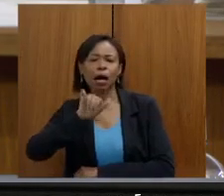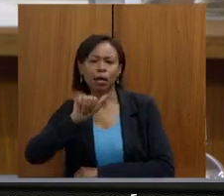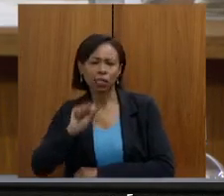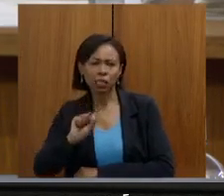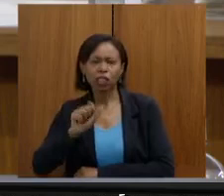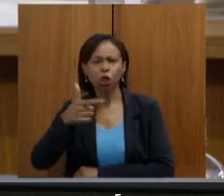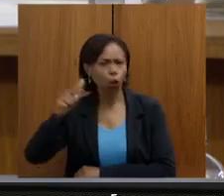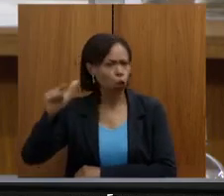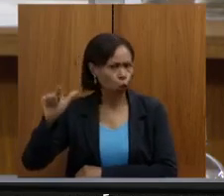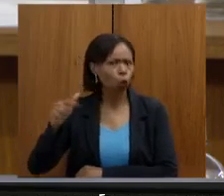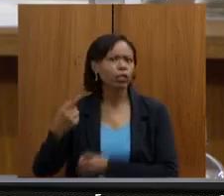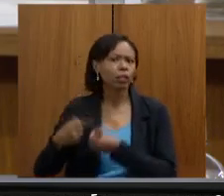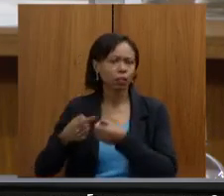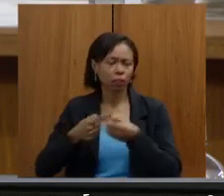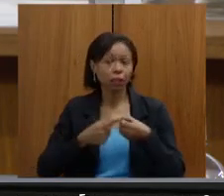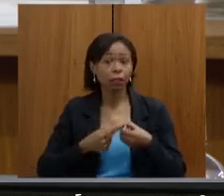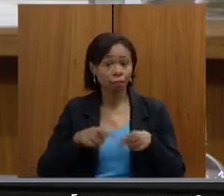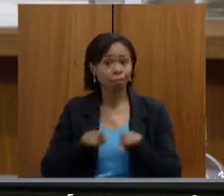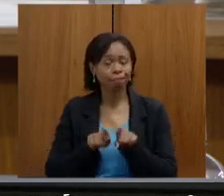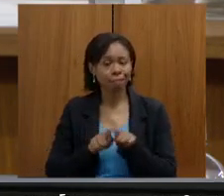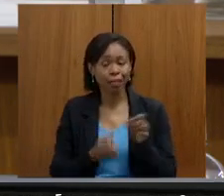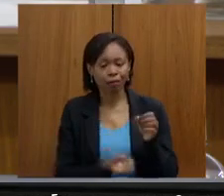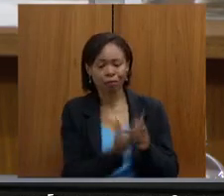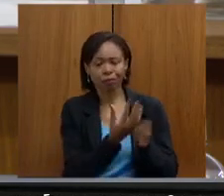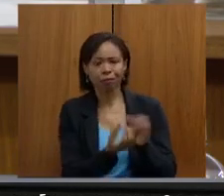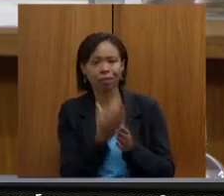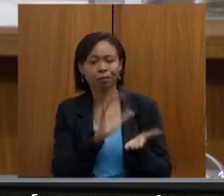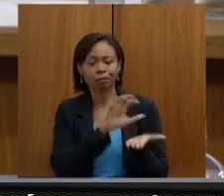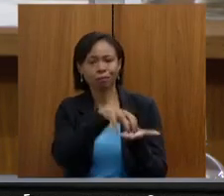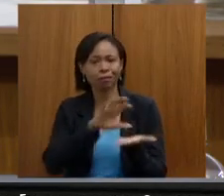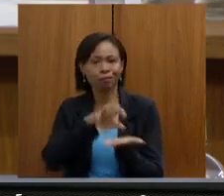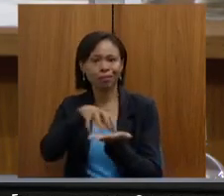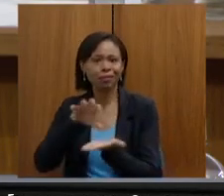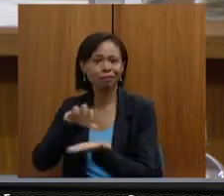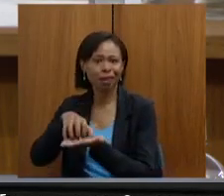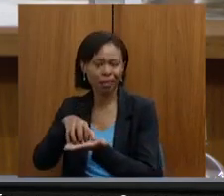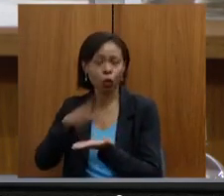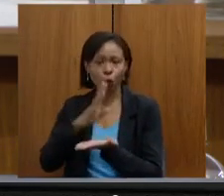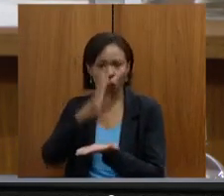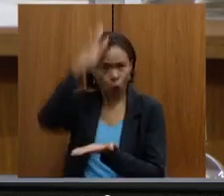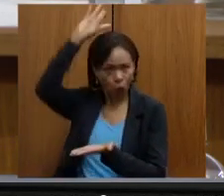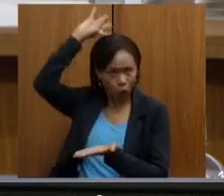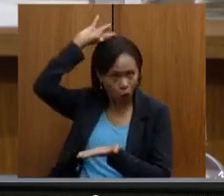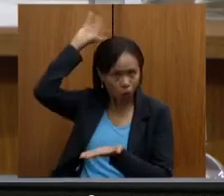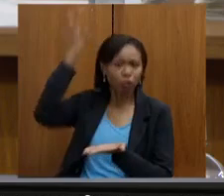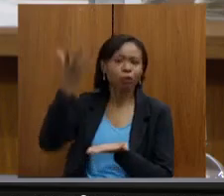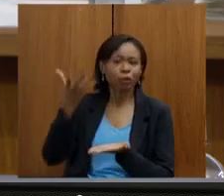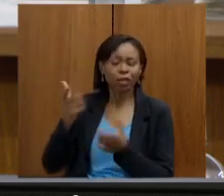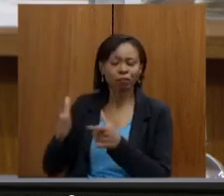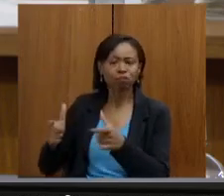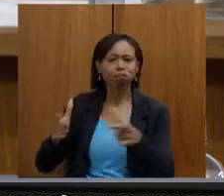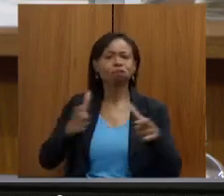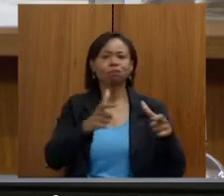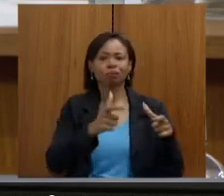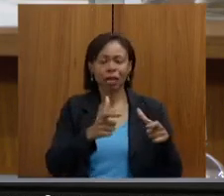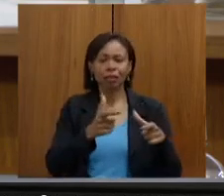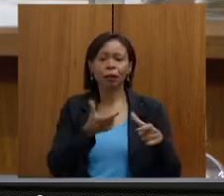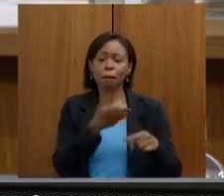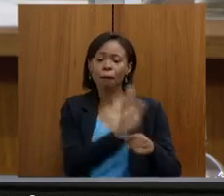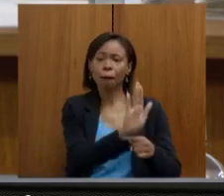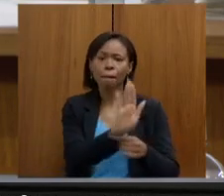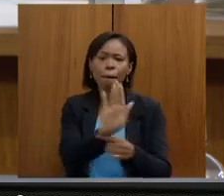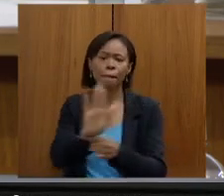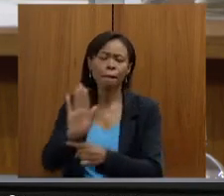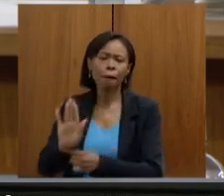na semana que vem é preciso dizer que nós estamos levando bom o Corpo de Bombeiros Militar de Minas Gerais atender